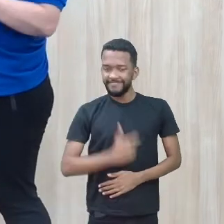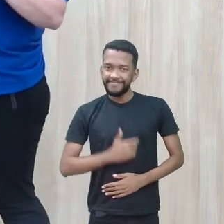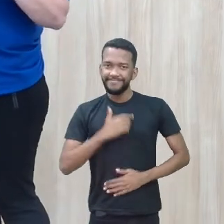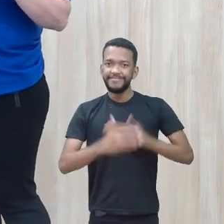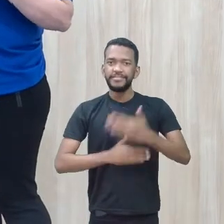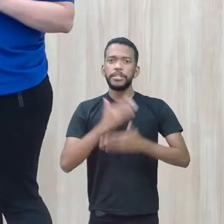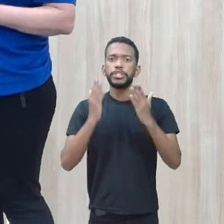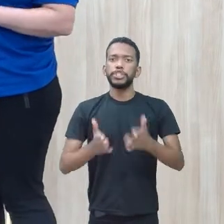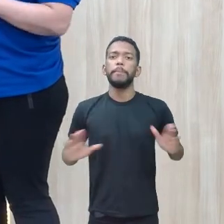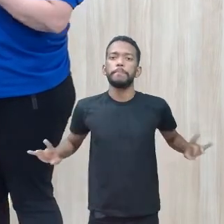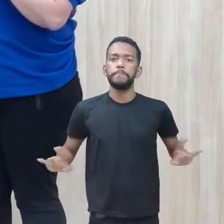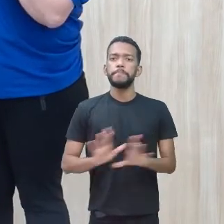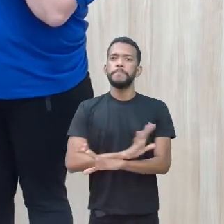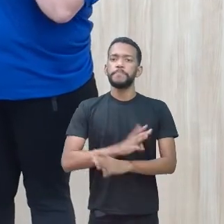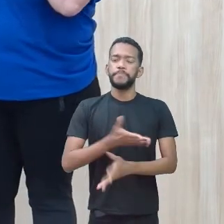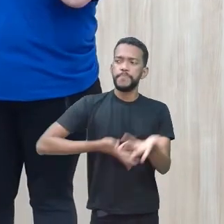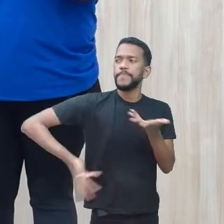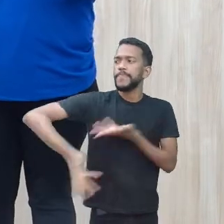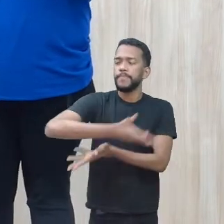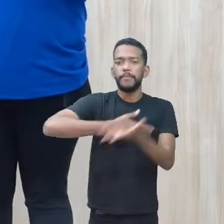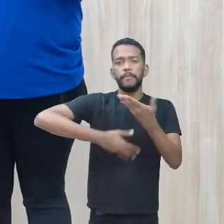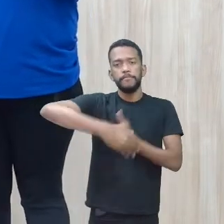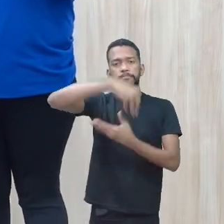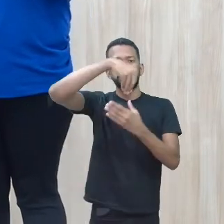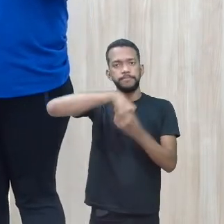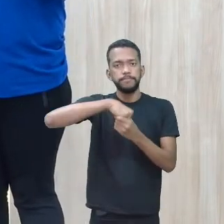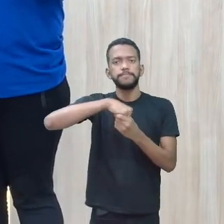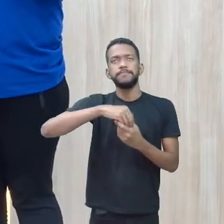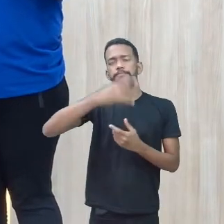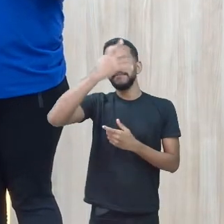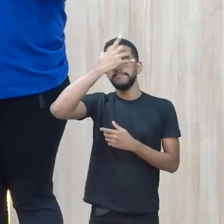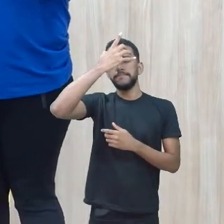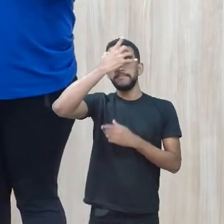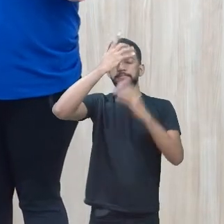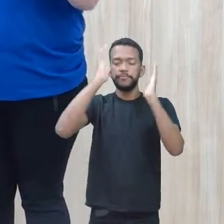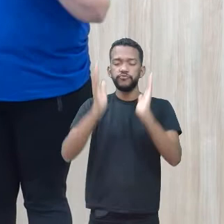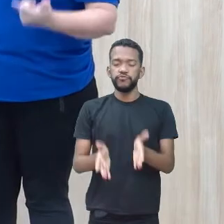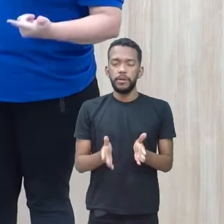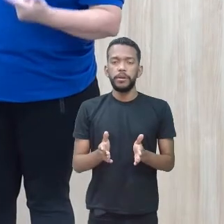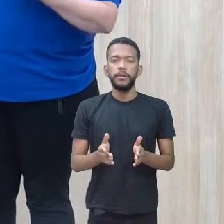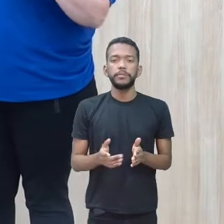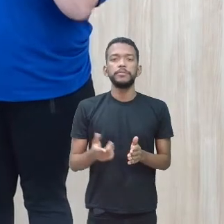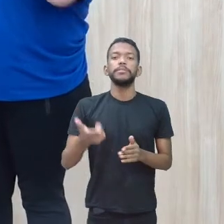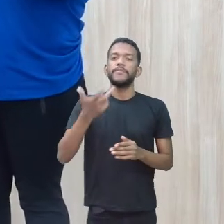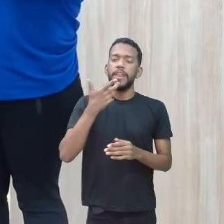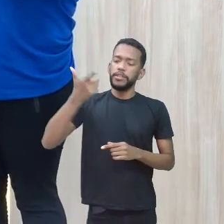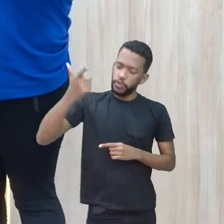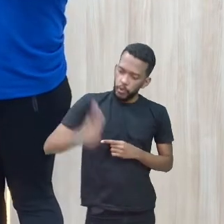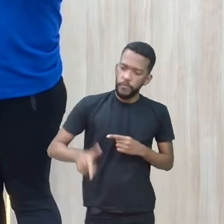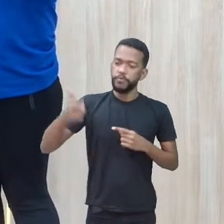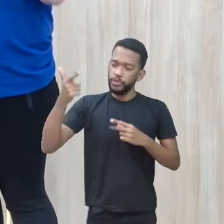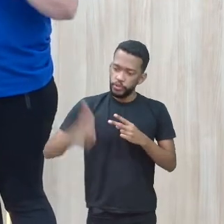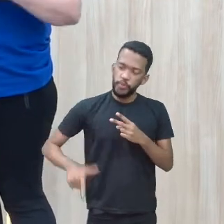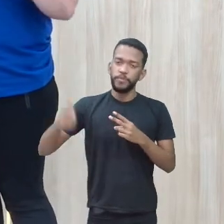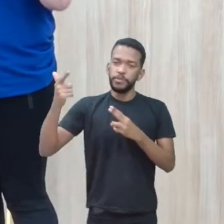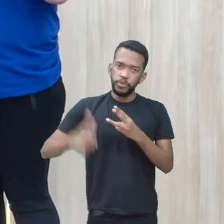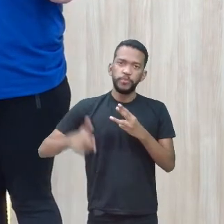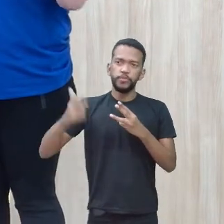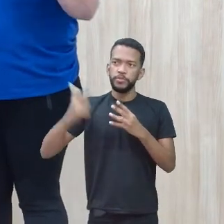totalmente envolvidos em nos conscientizar, repetir, não é?